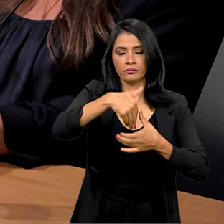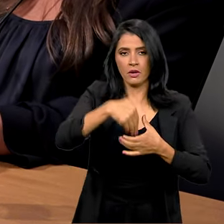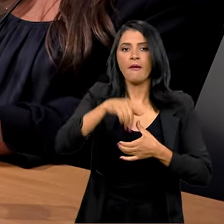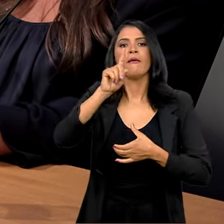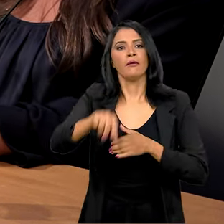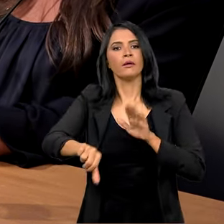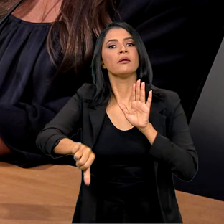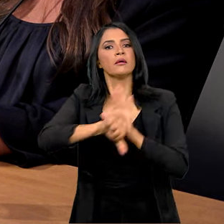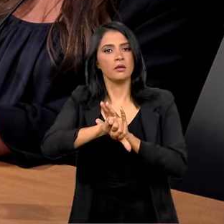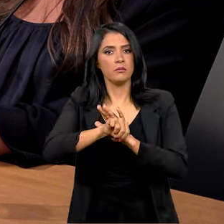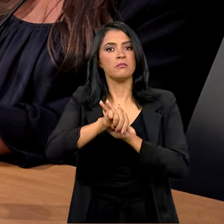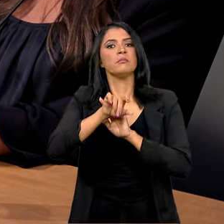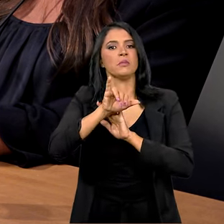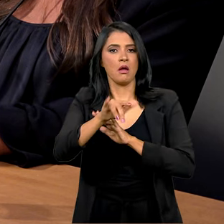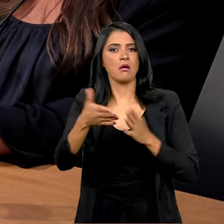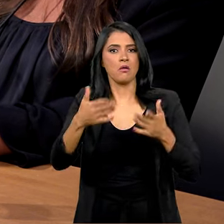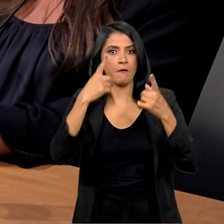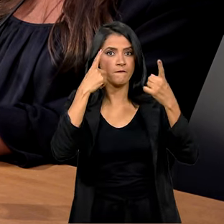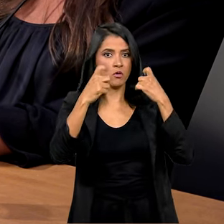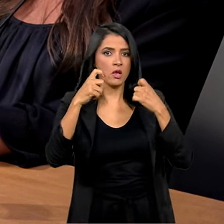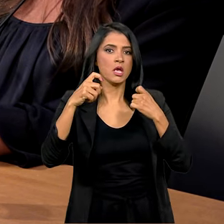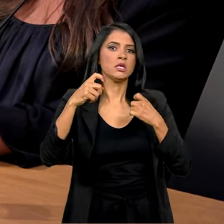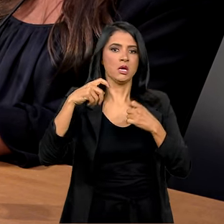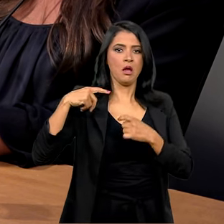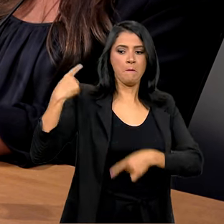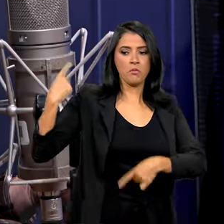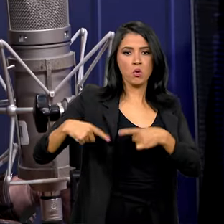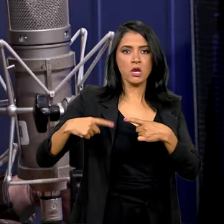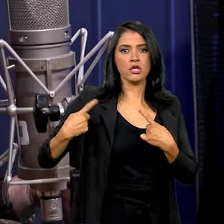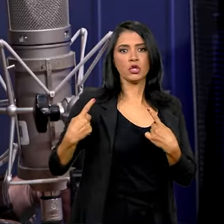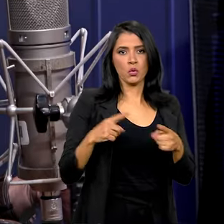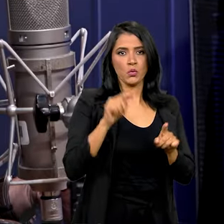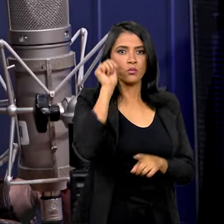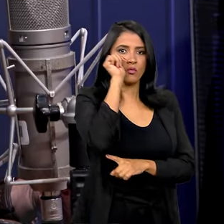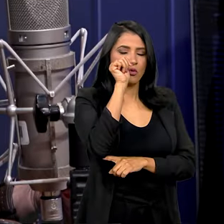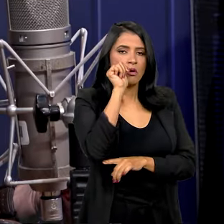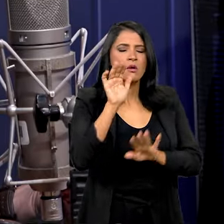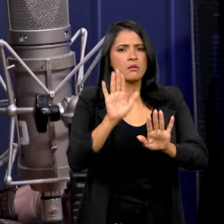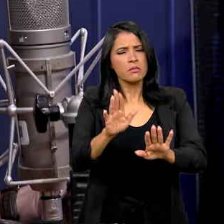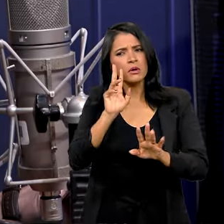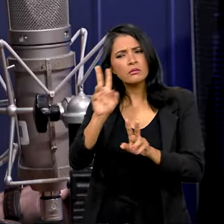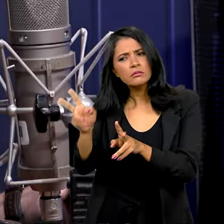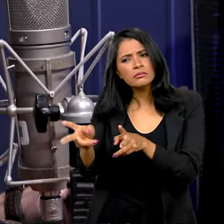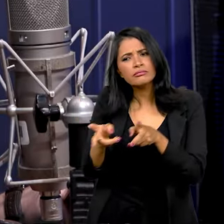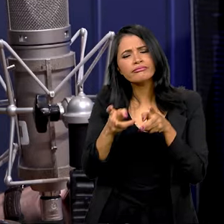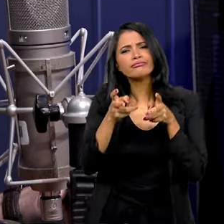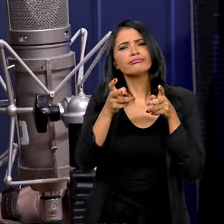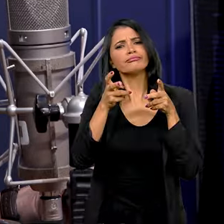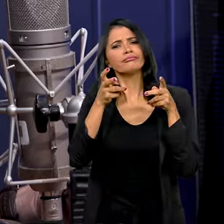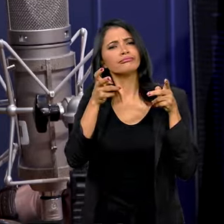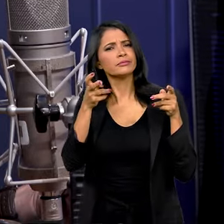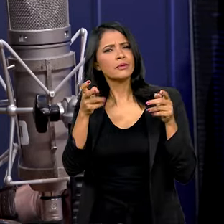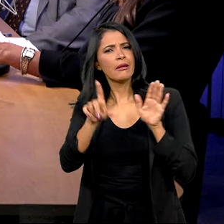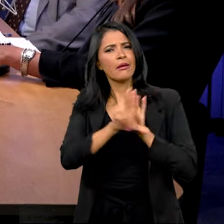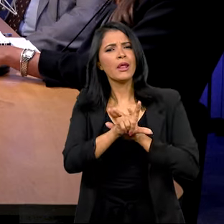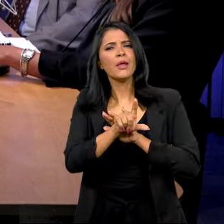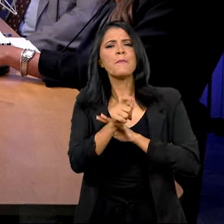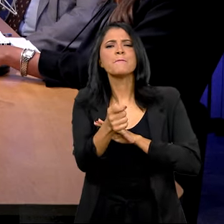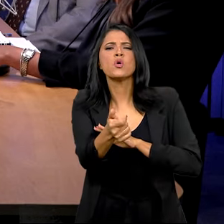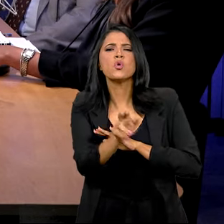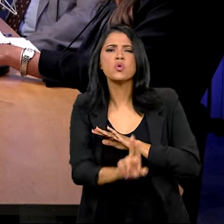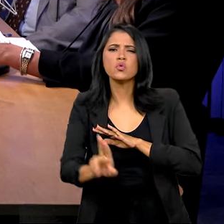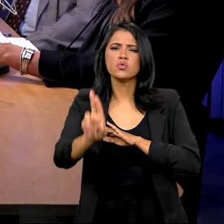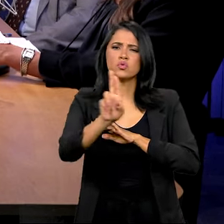tornou crime a violência política de gênero mas ainda assim a gente Verifica que essa lei é muito pouco aplicada